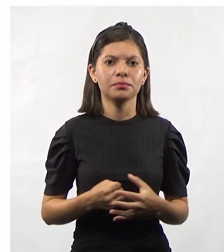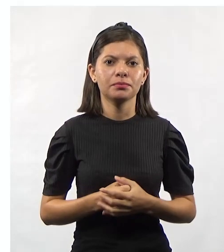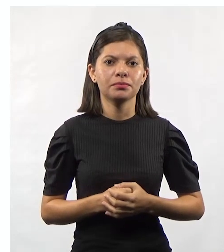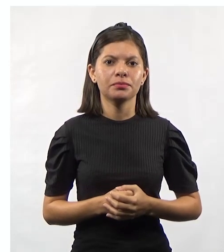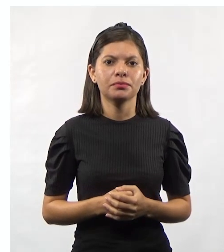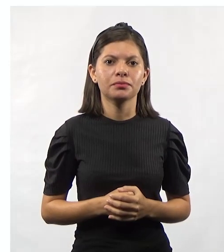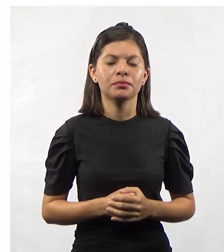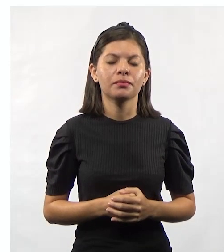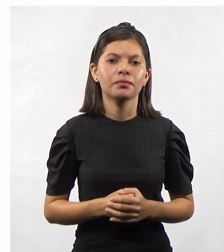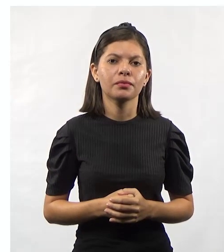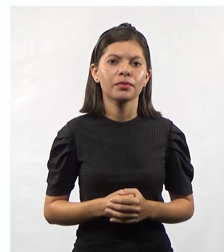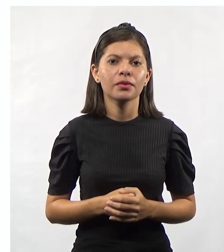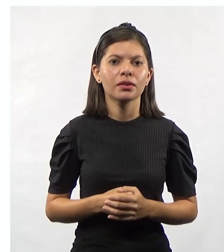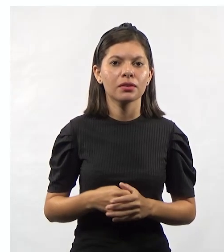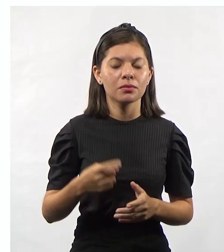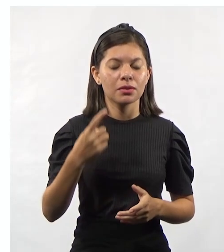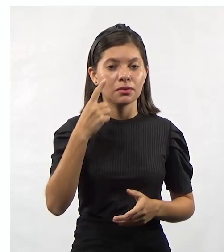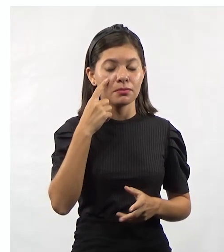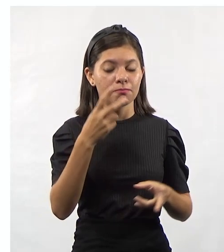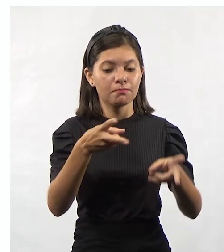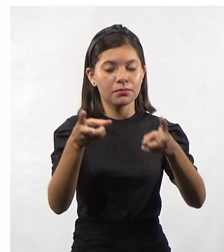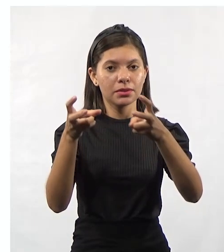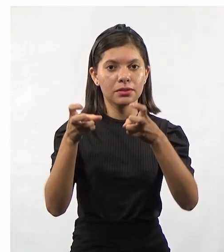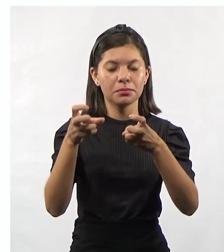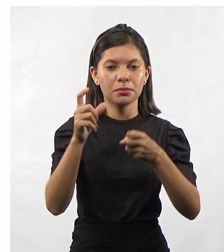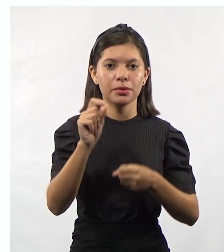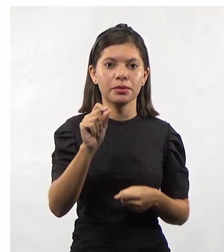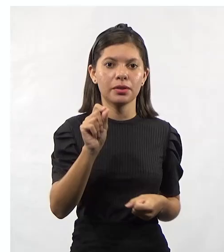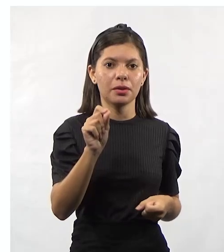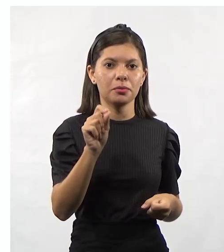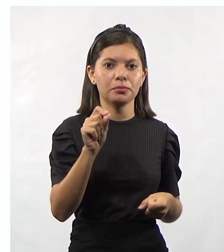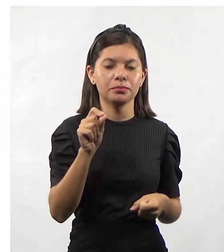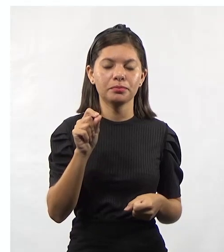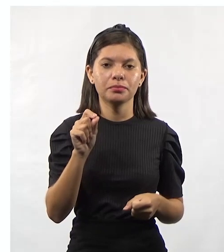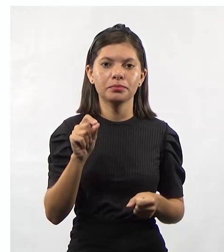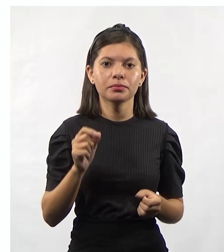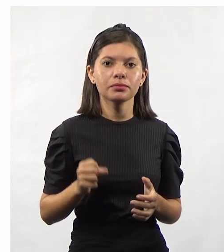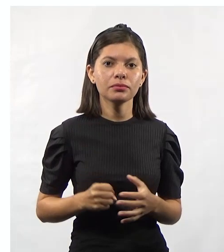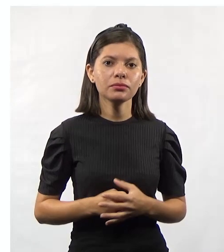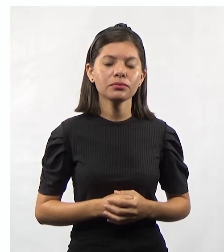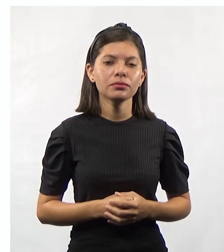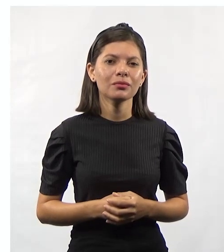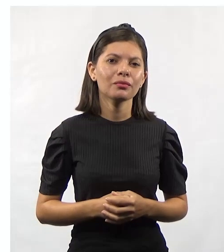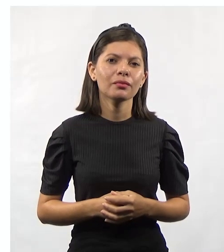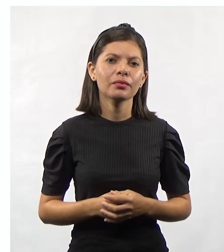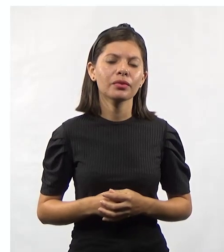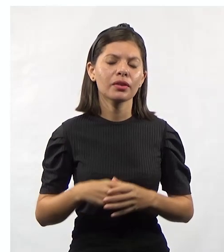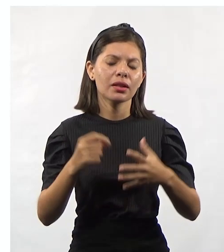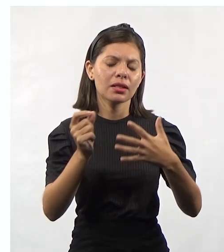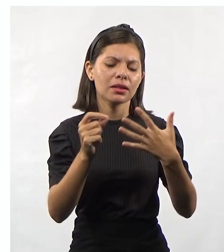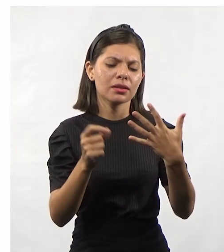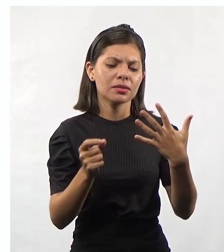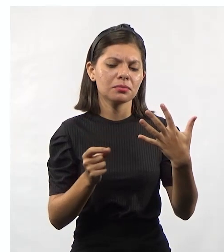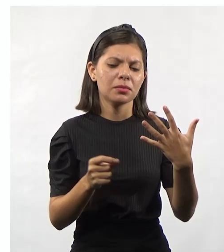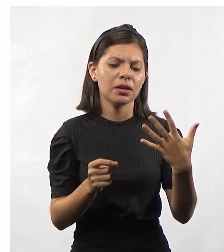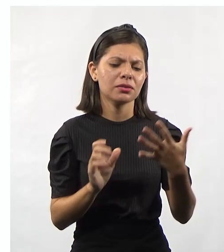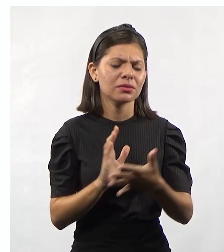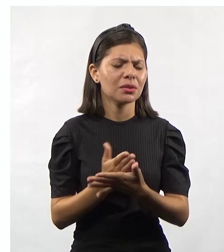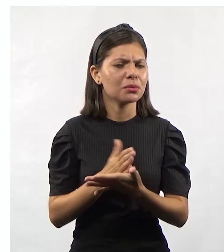respeito à diversidade. Então, pessoal, vocês podem perceber aqui que a gente está trazendo, né,